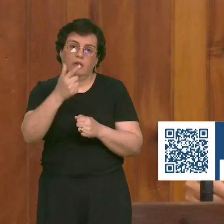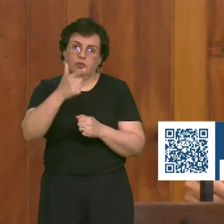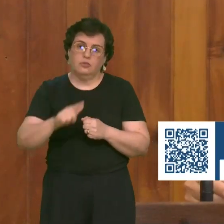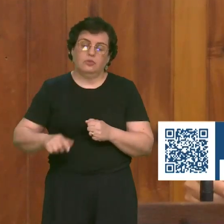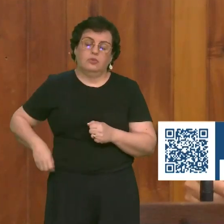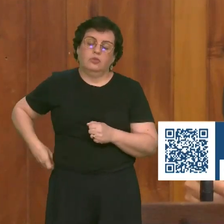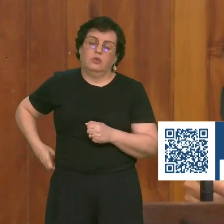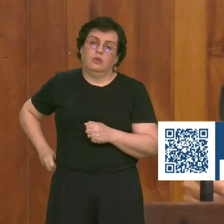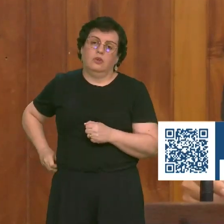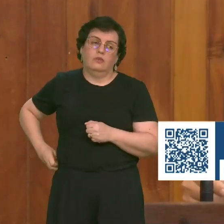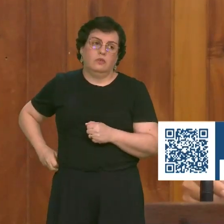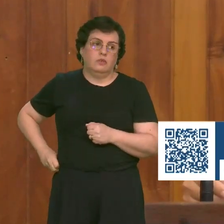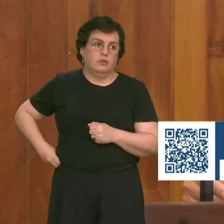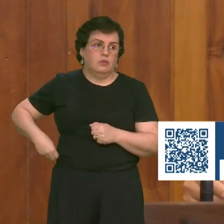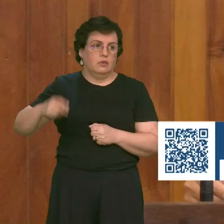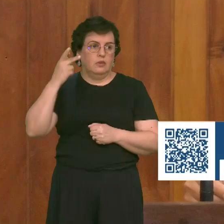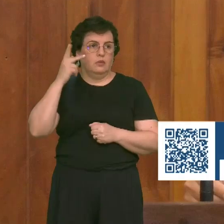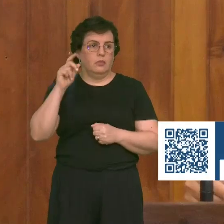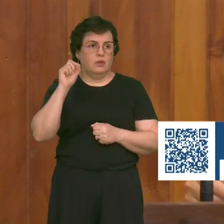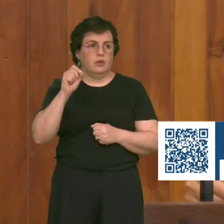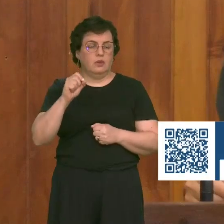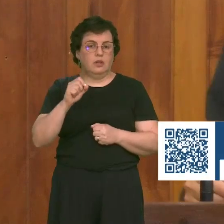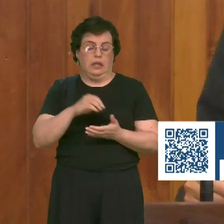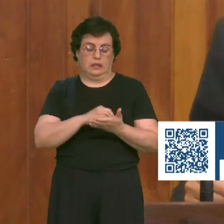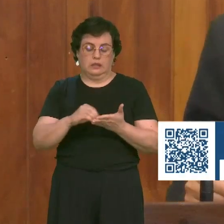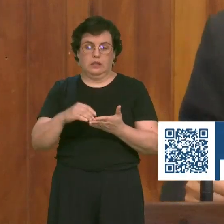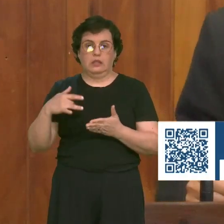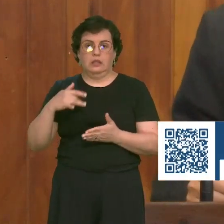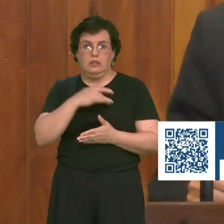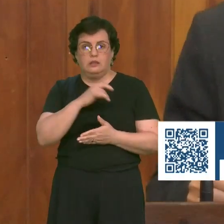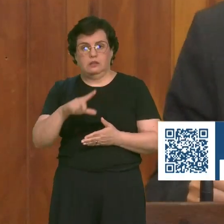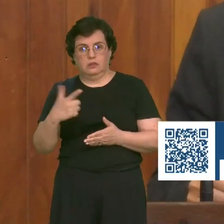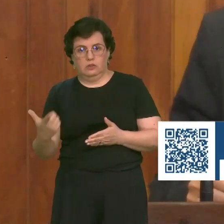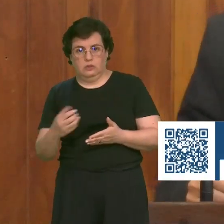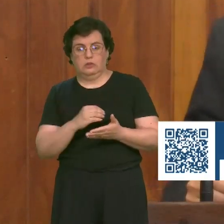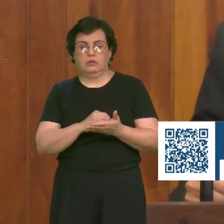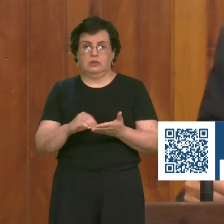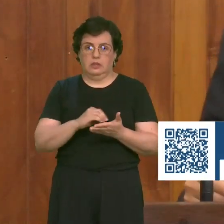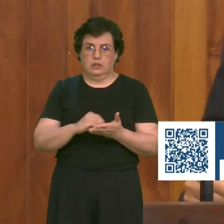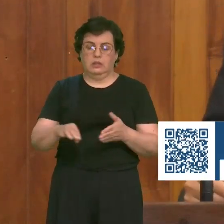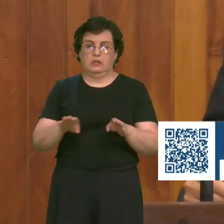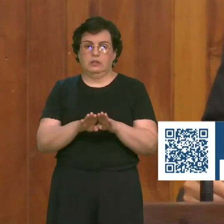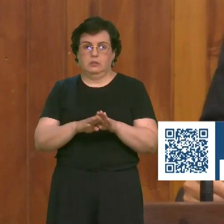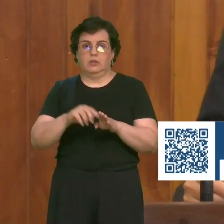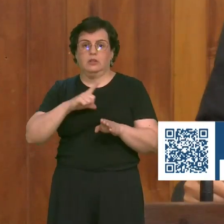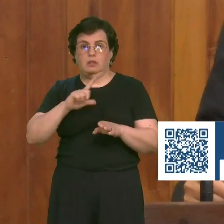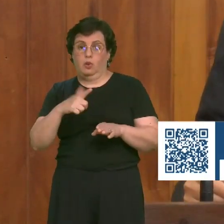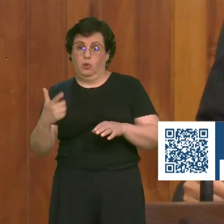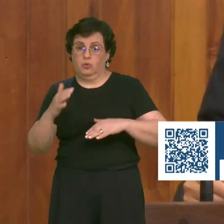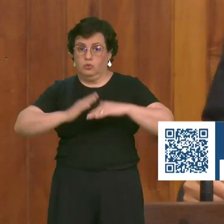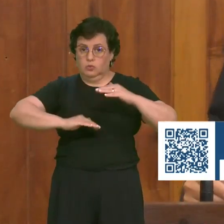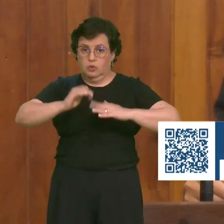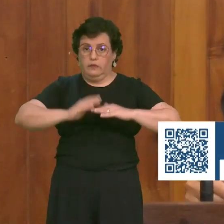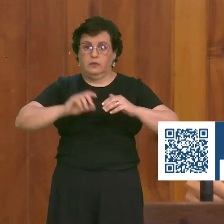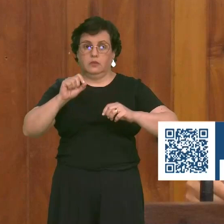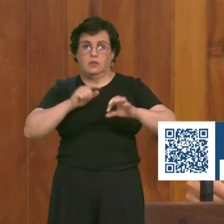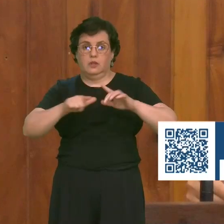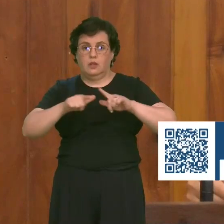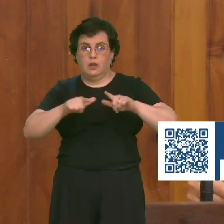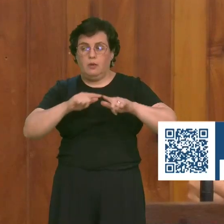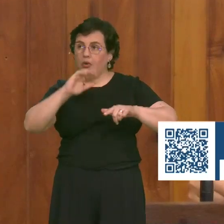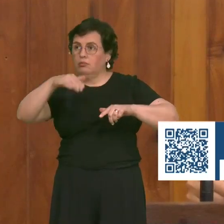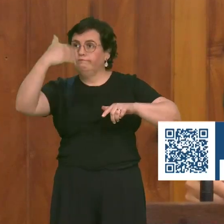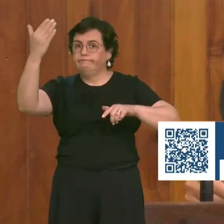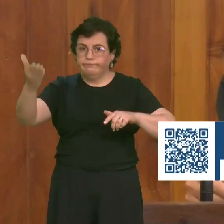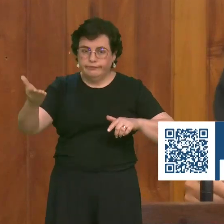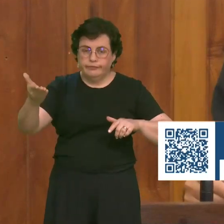para que o município através da secretaria da saúde e as demais secretarias que também tem outros profissionais que atuam também de